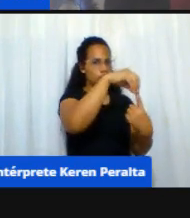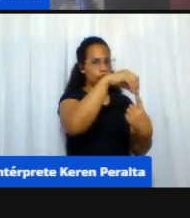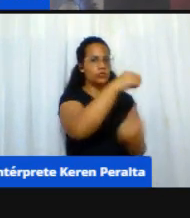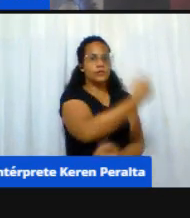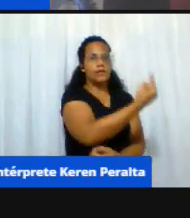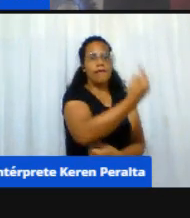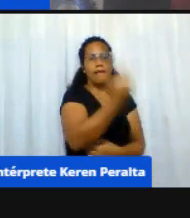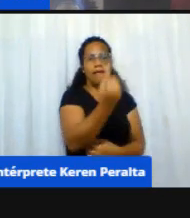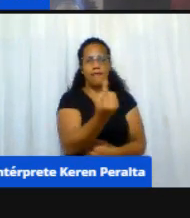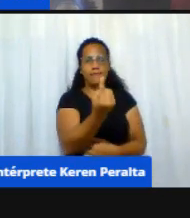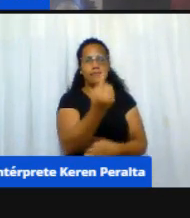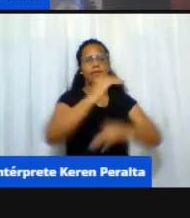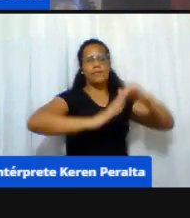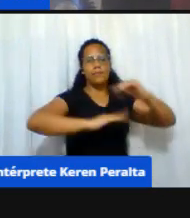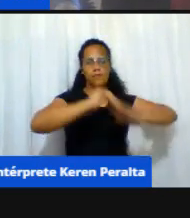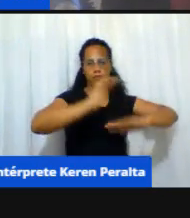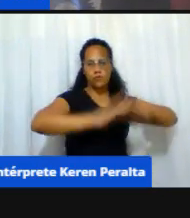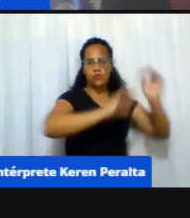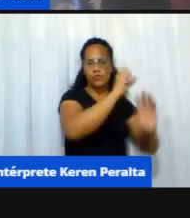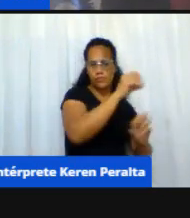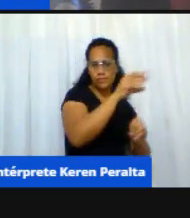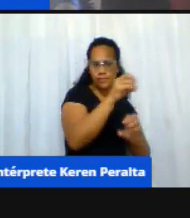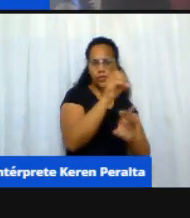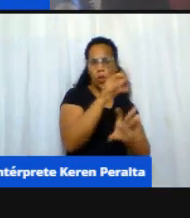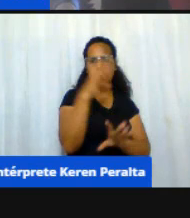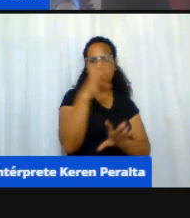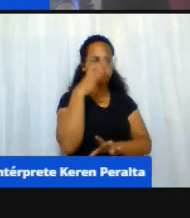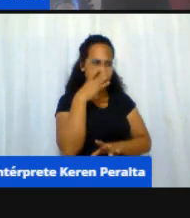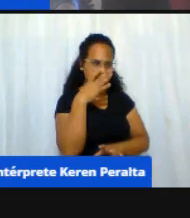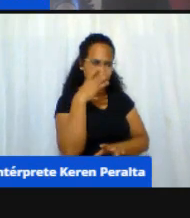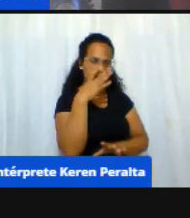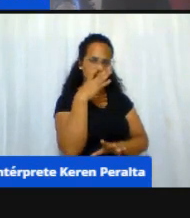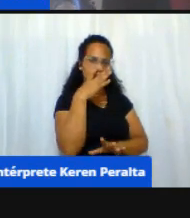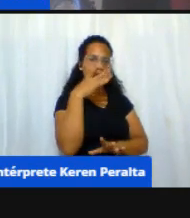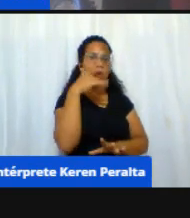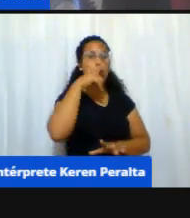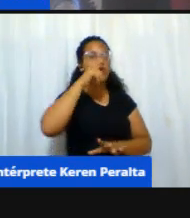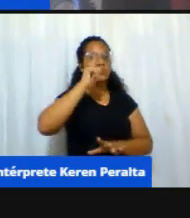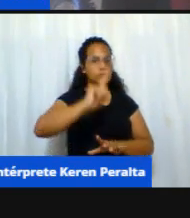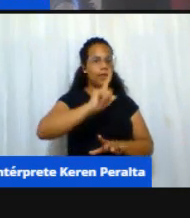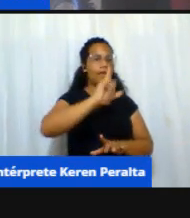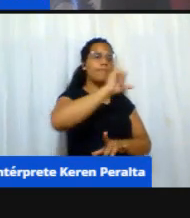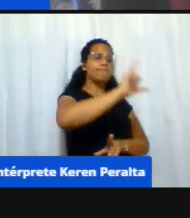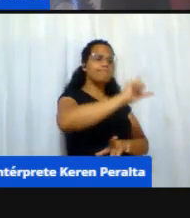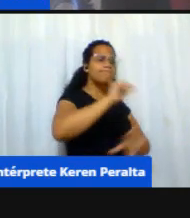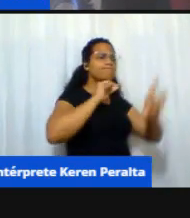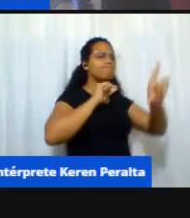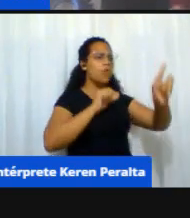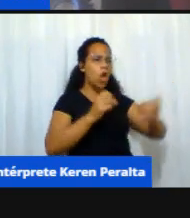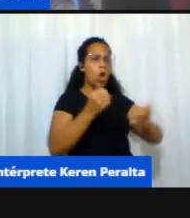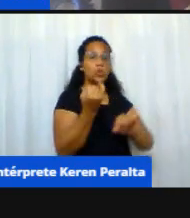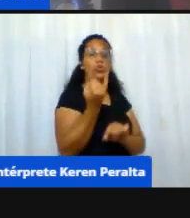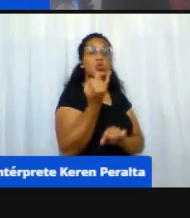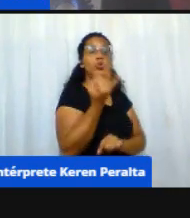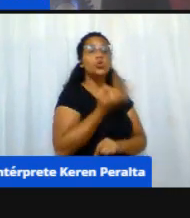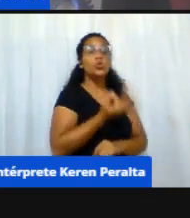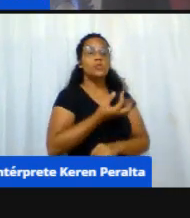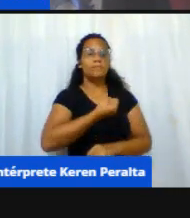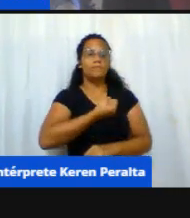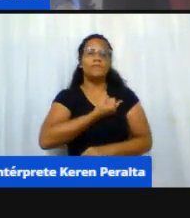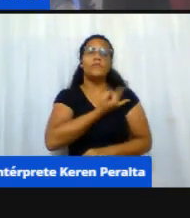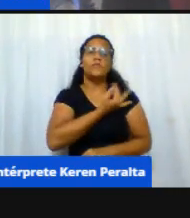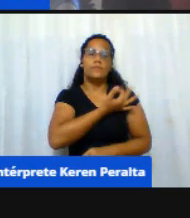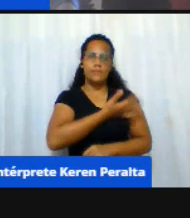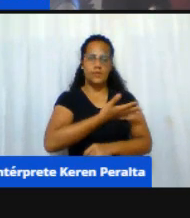observativo, poderão constatar a distribuição numérica de cada uma das habilidades por prática de